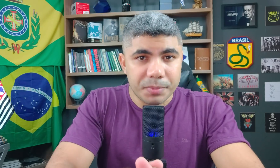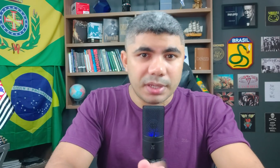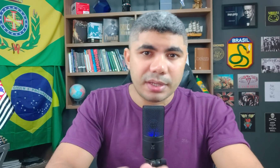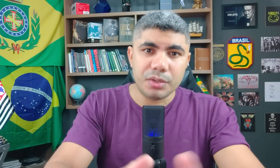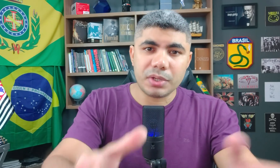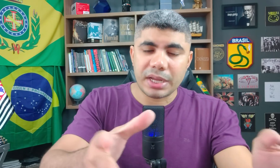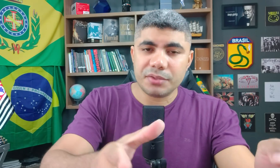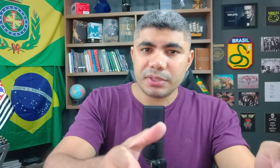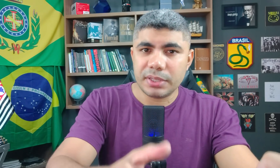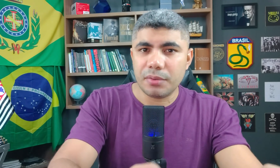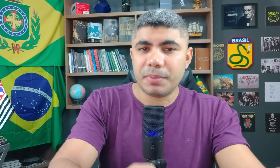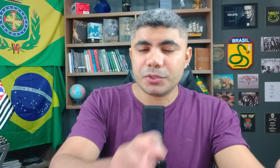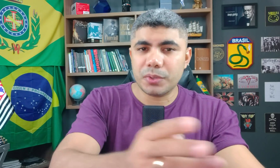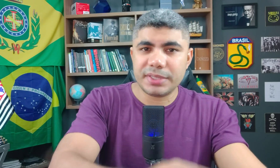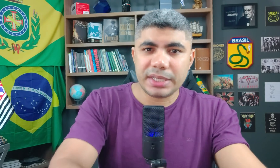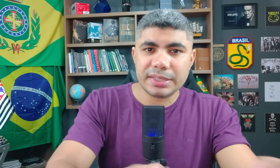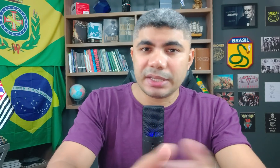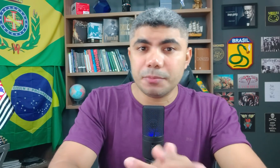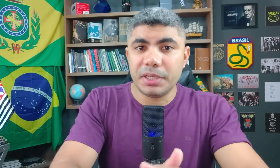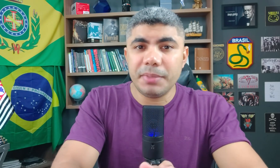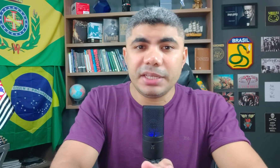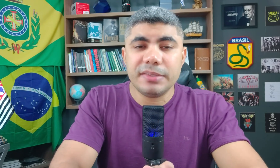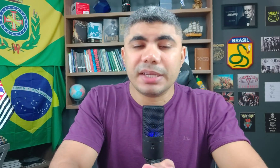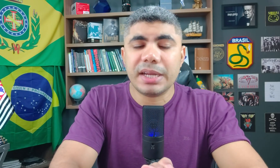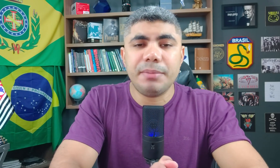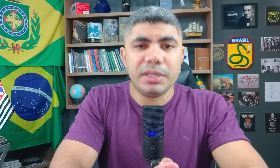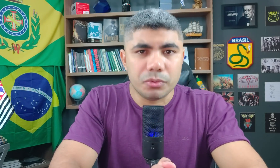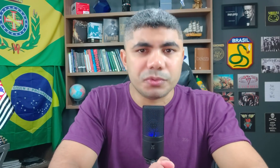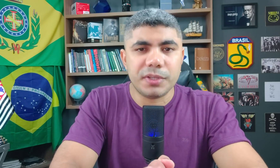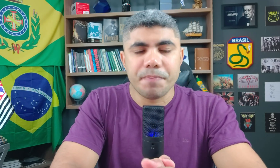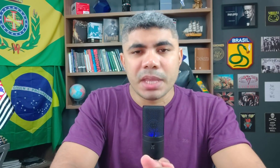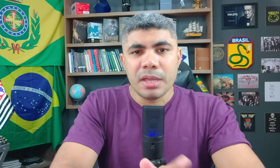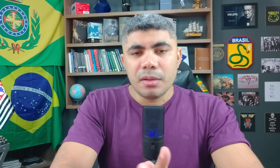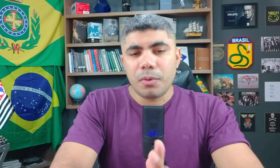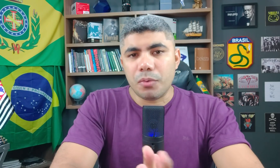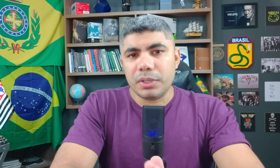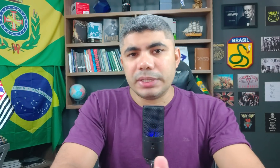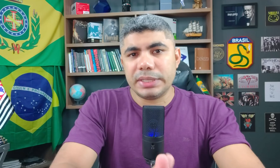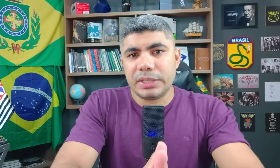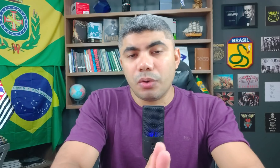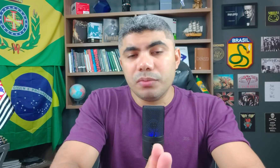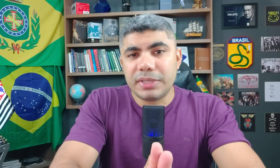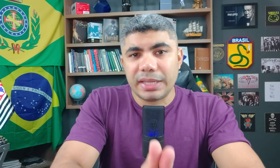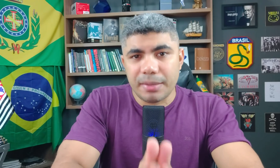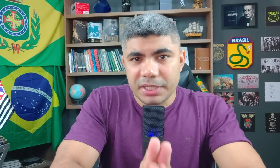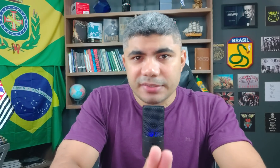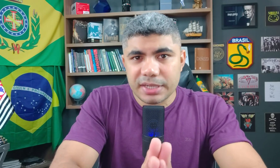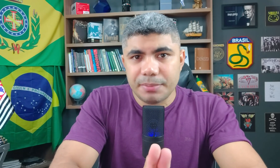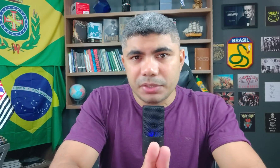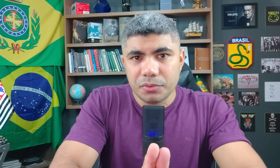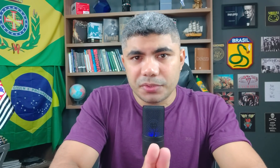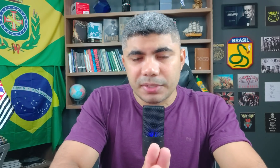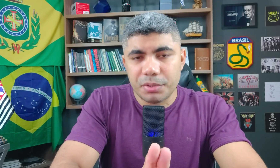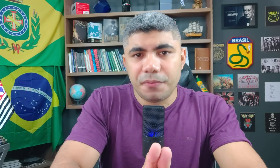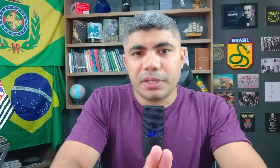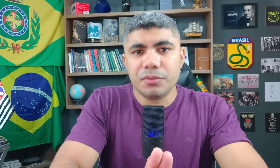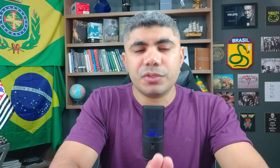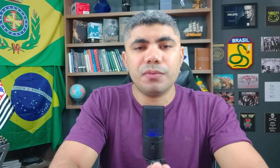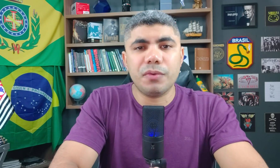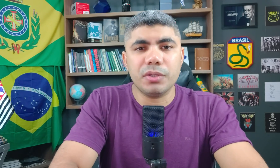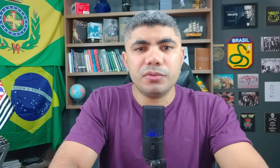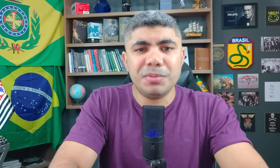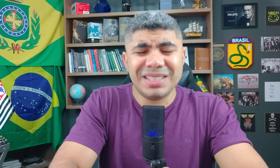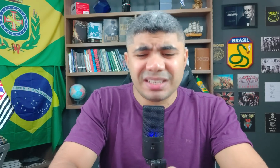ilegal né e o caso Então passou a ser relatado pela ministra Cármen Lúcia bom ontem a ministra Cármen Lúcia